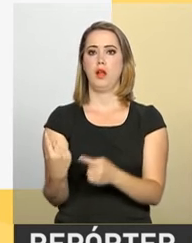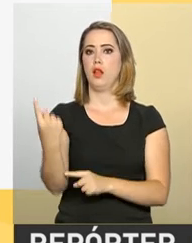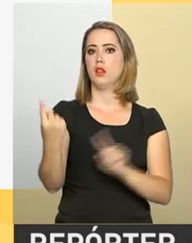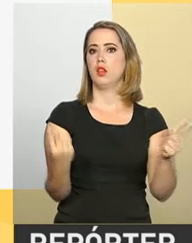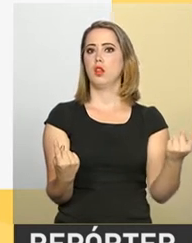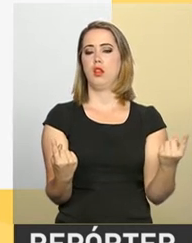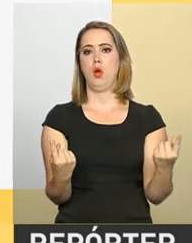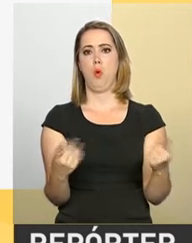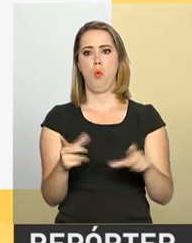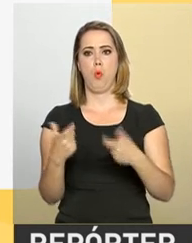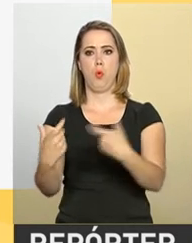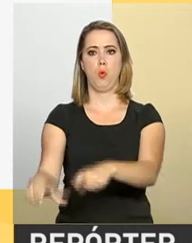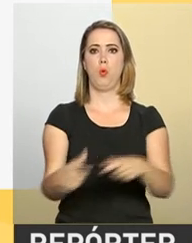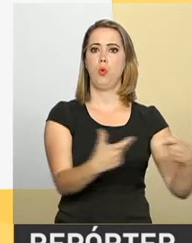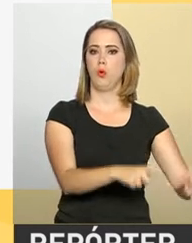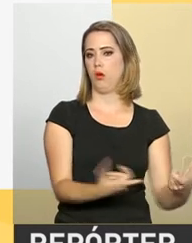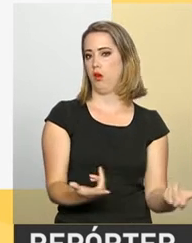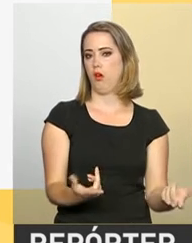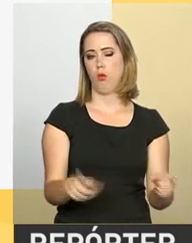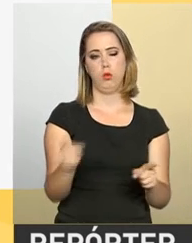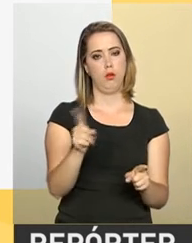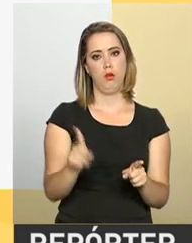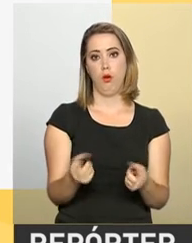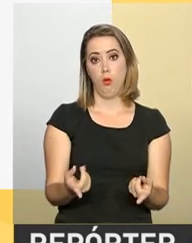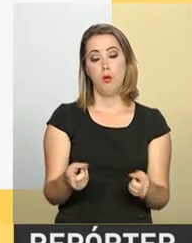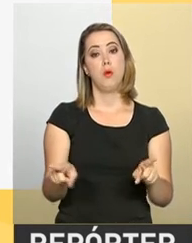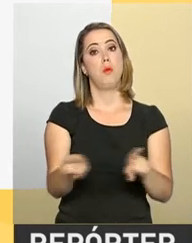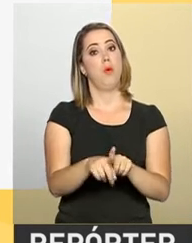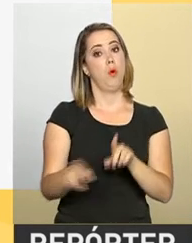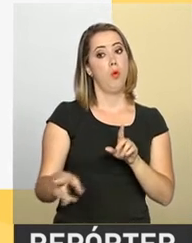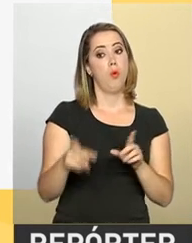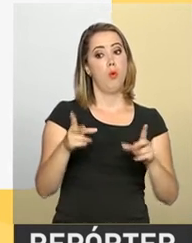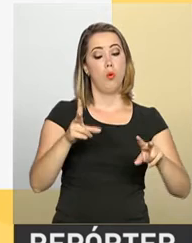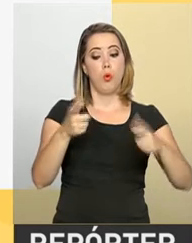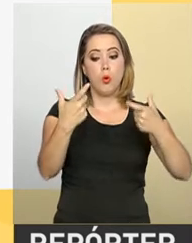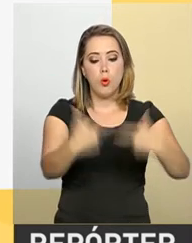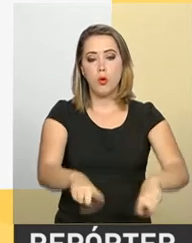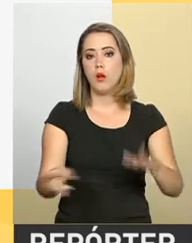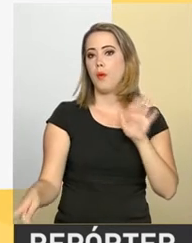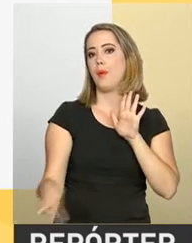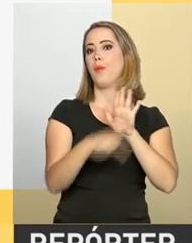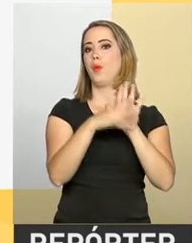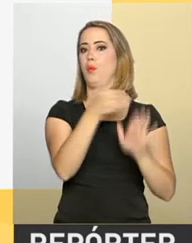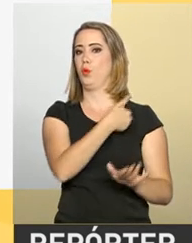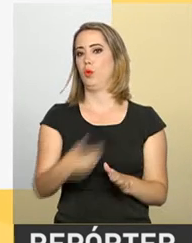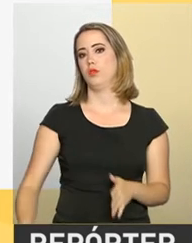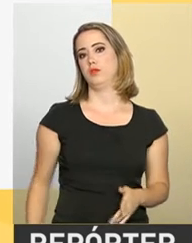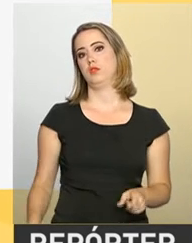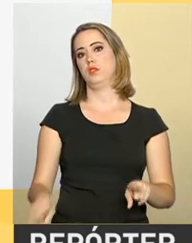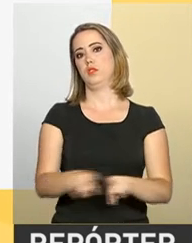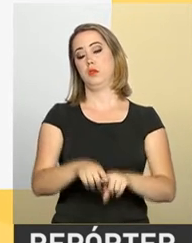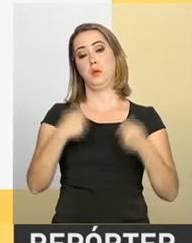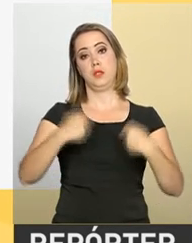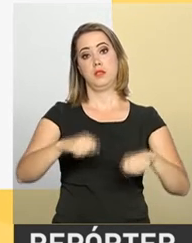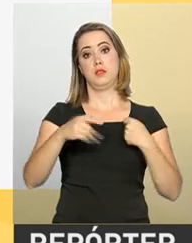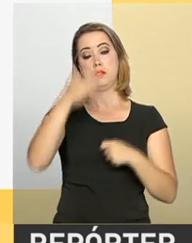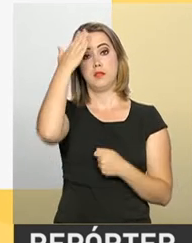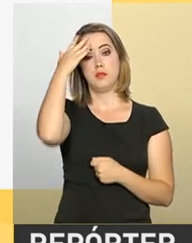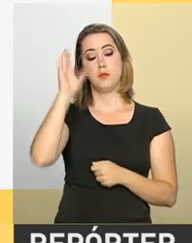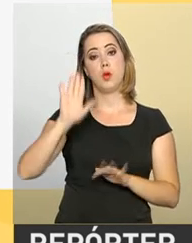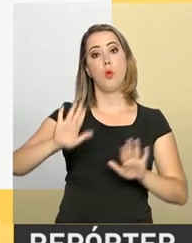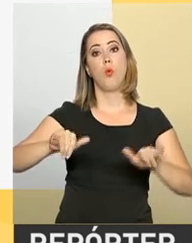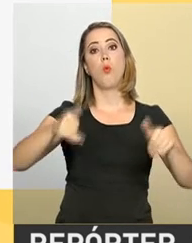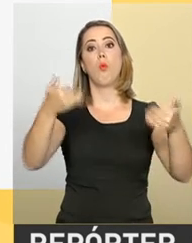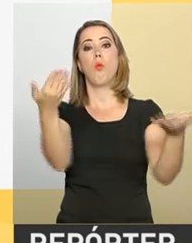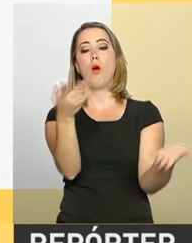O presídio não é de facção, o presídio é do poder público. Devem ser separados por periculosidade de crime,